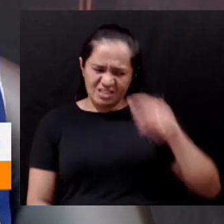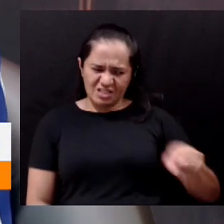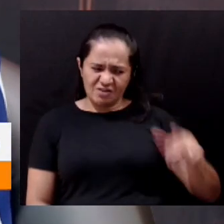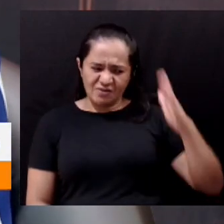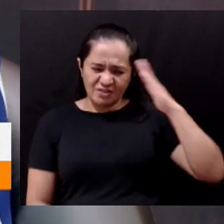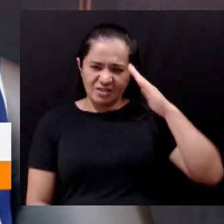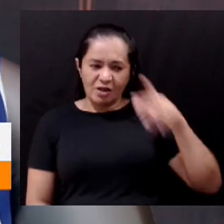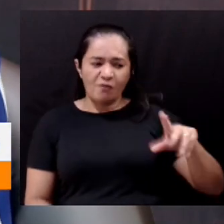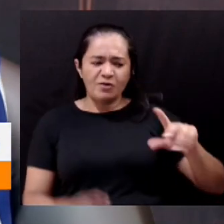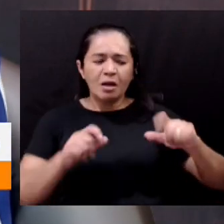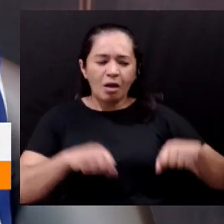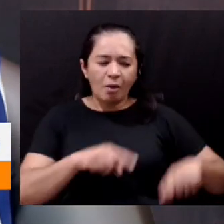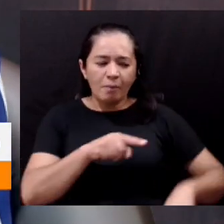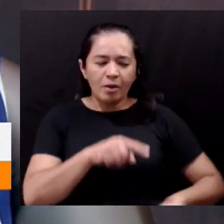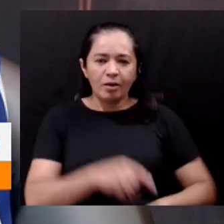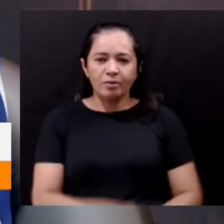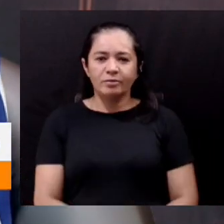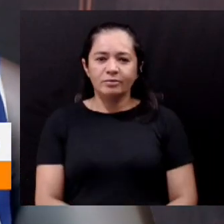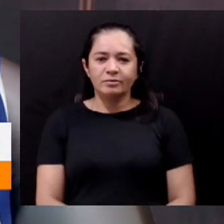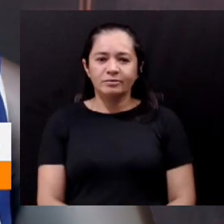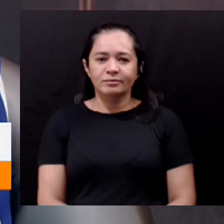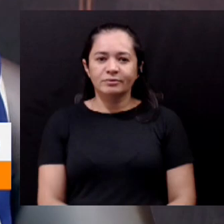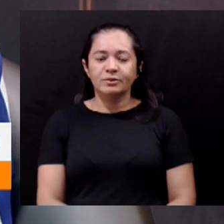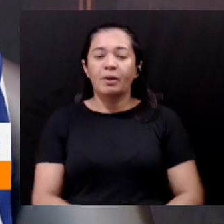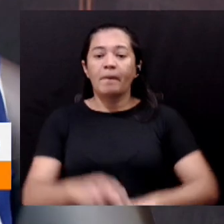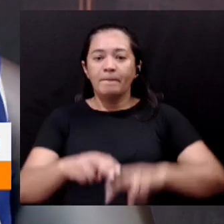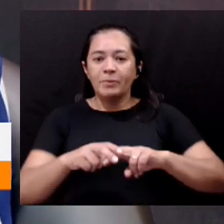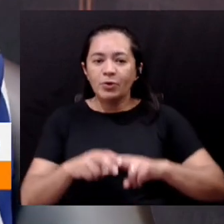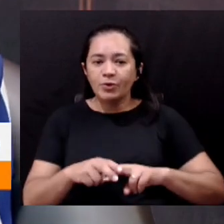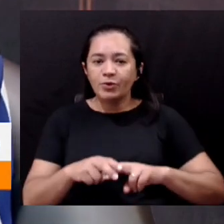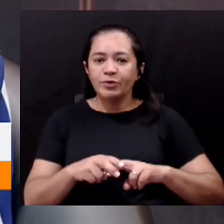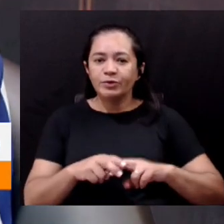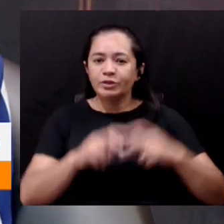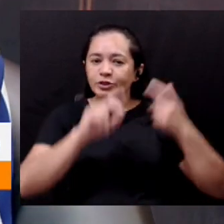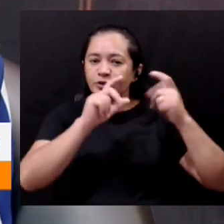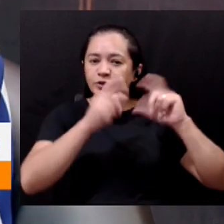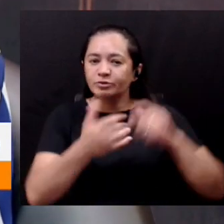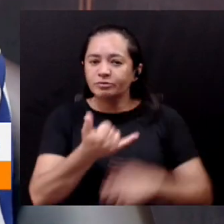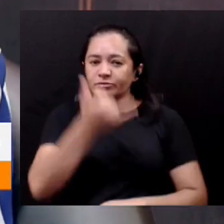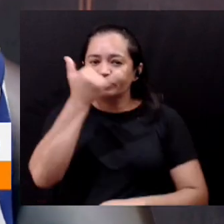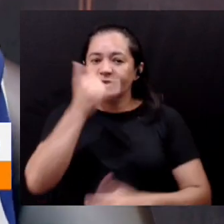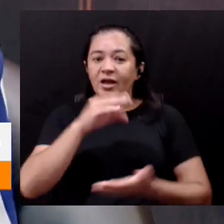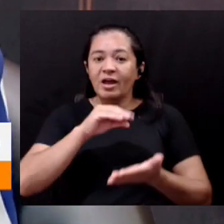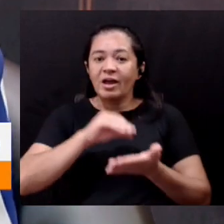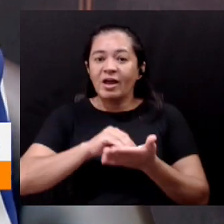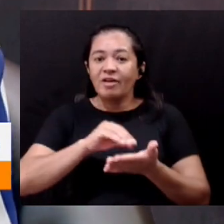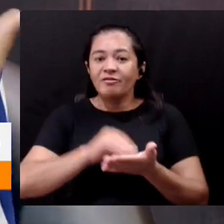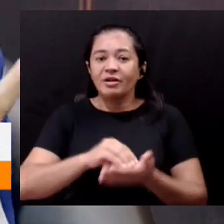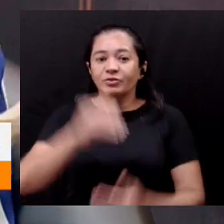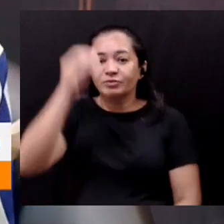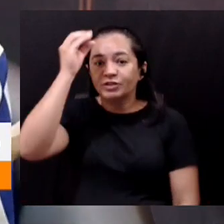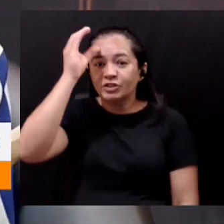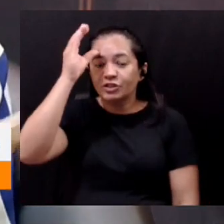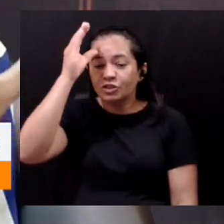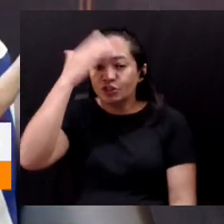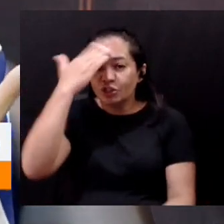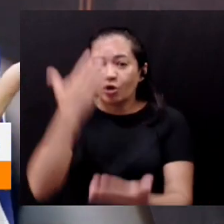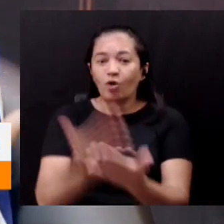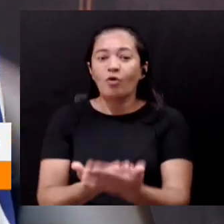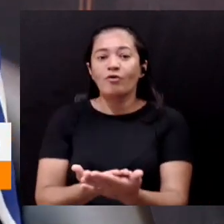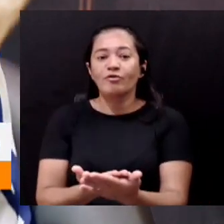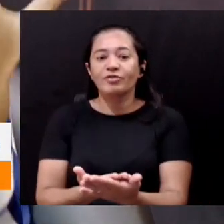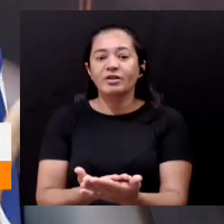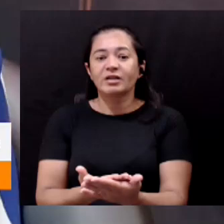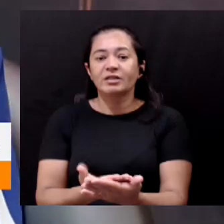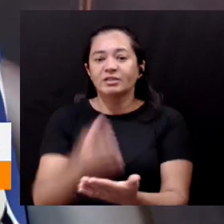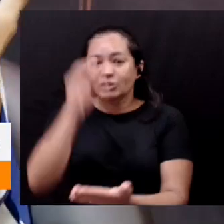disso?". Então acho que a síndrome do impostor tem a ver então com essa falta de autoconfiança, Sim. né, de a pessoa ter, de Uhum, fato,